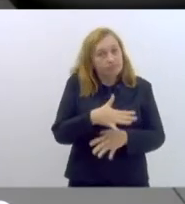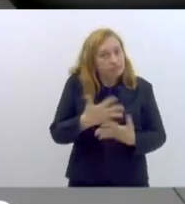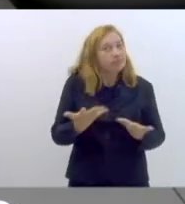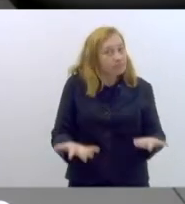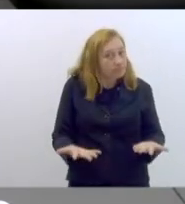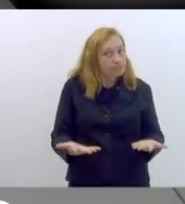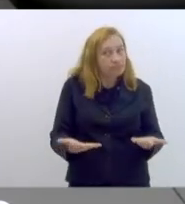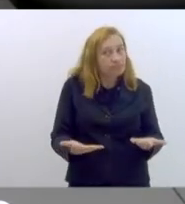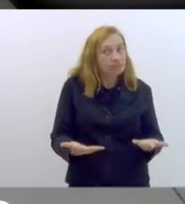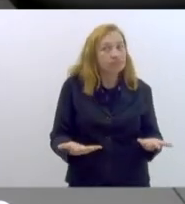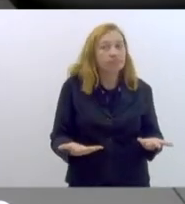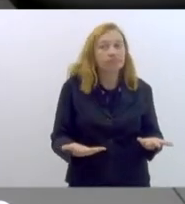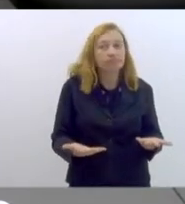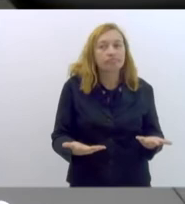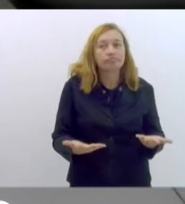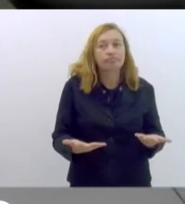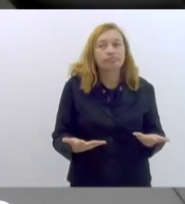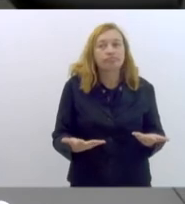fazendária